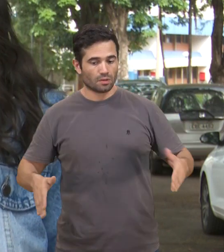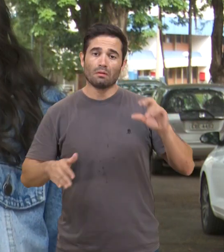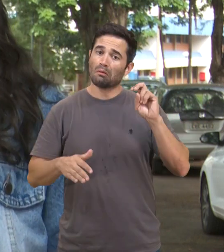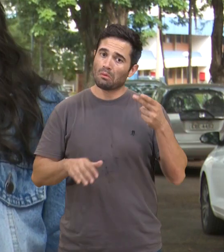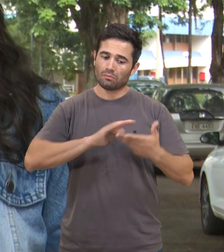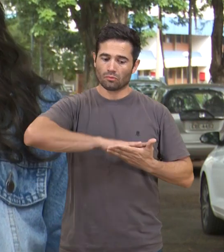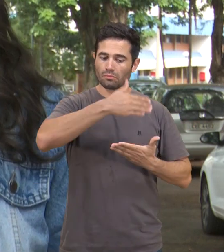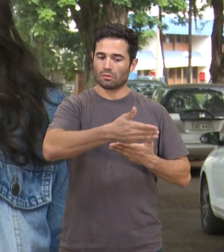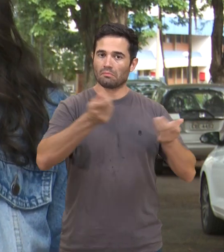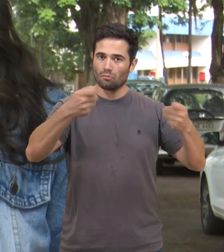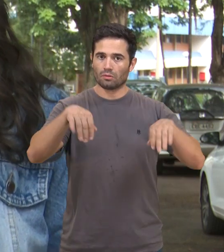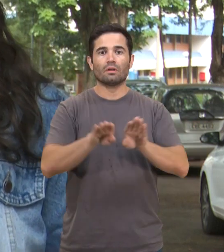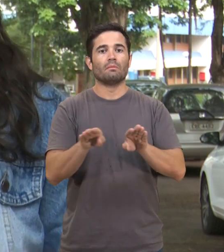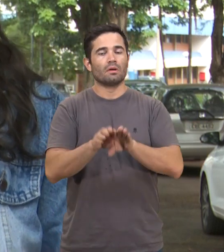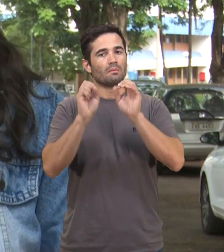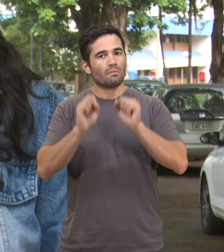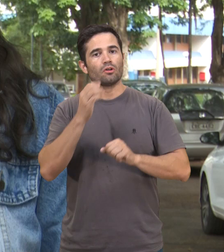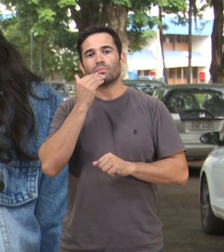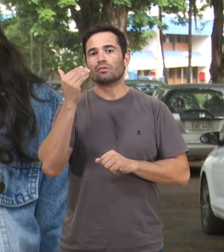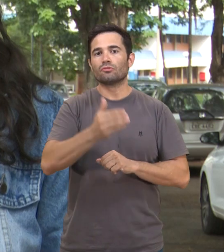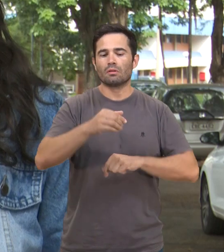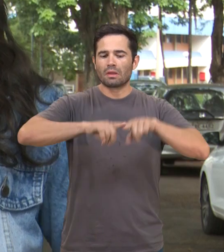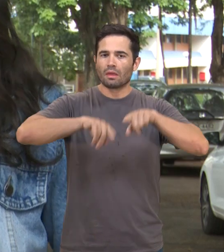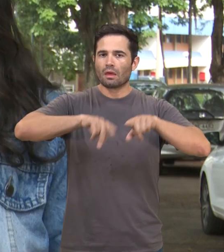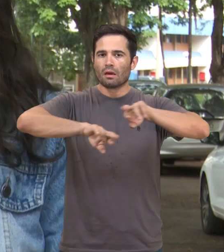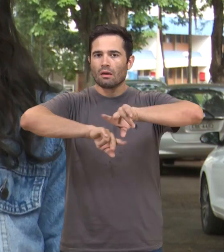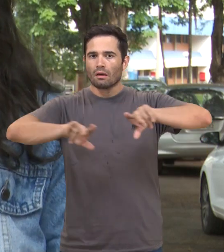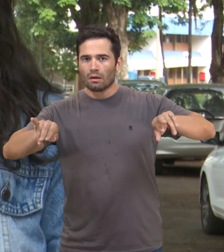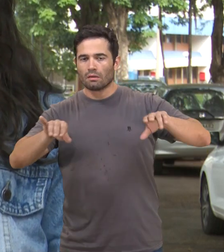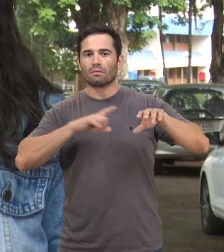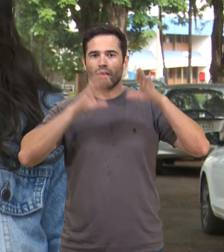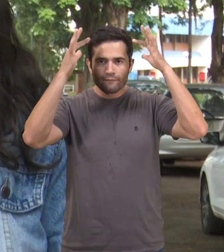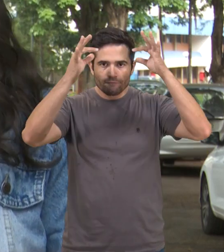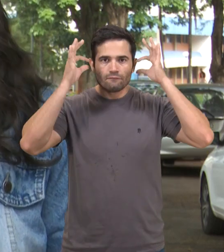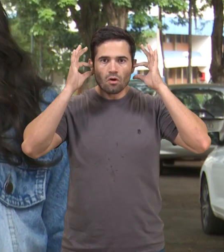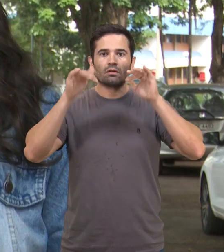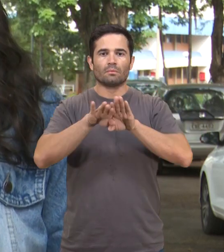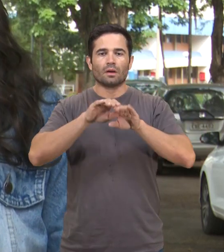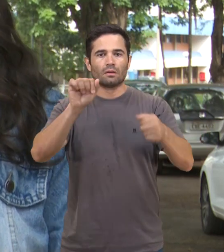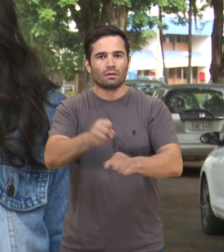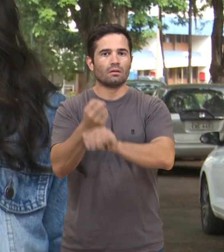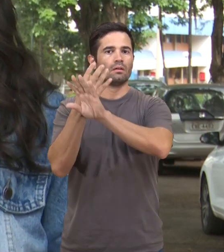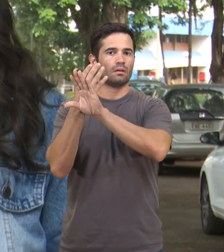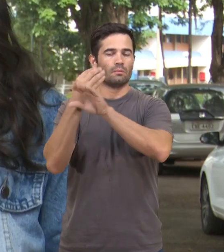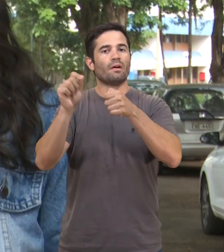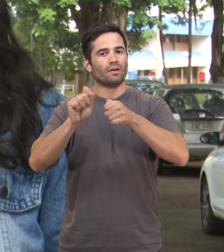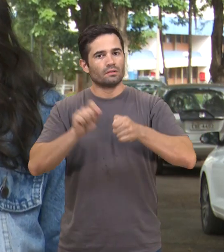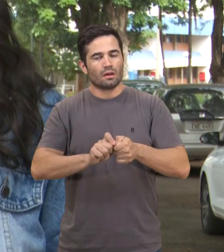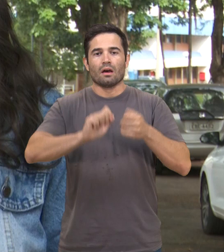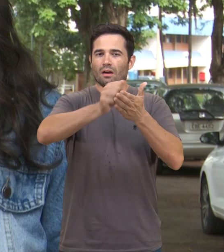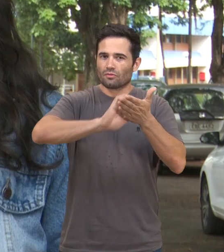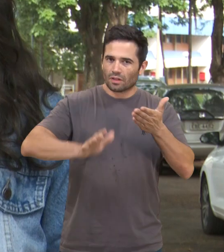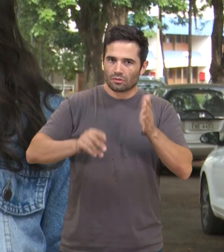mesa ou notebooks e também é possível solicitar kits com fones de ouvido e webcams para a realização